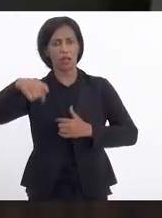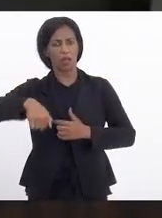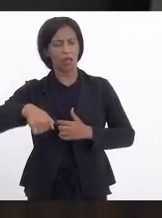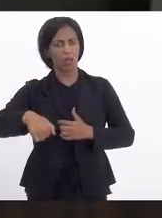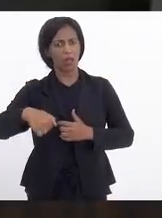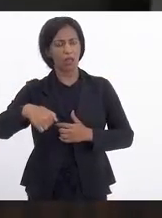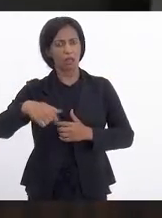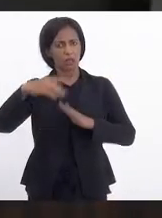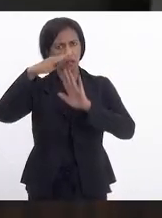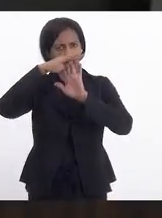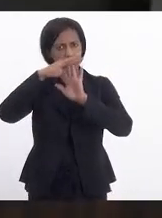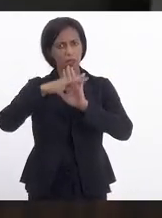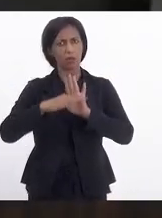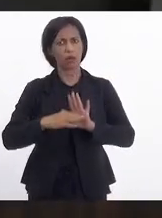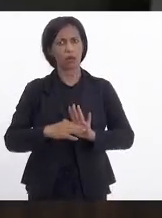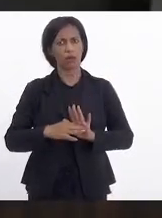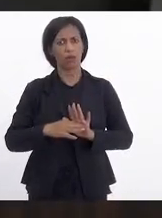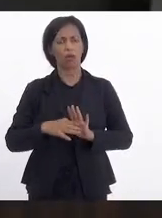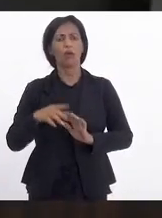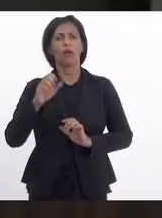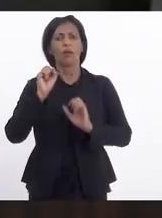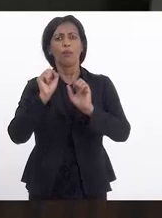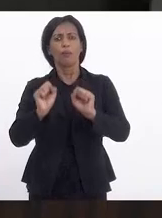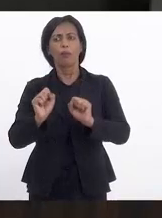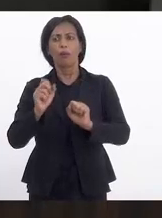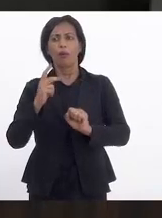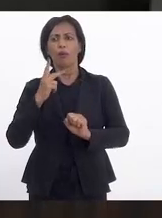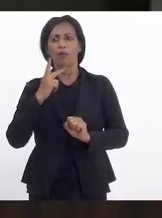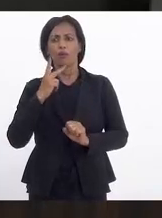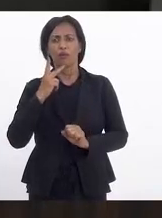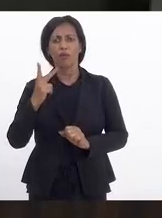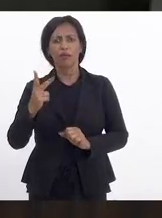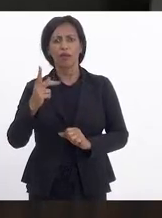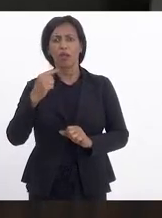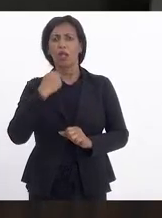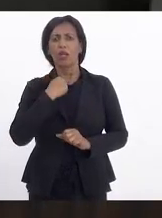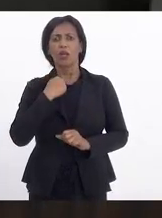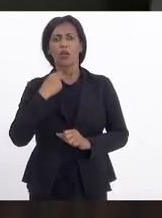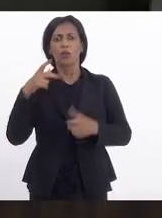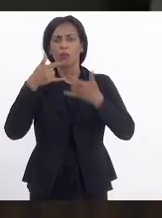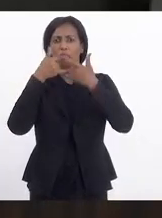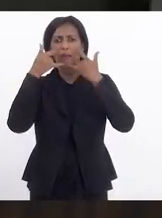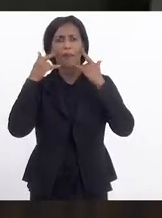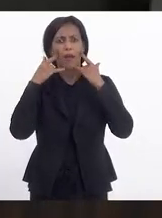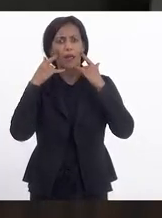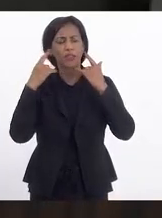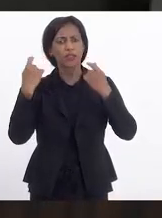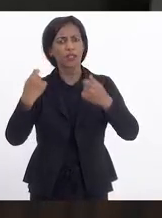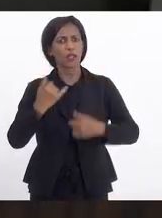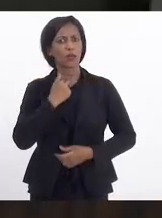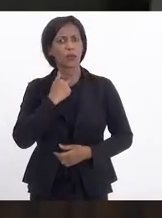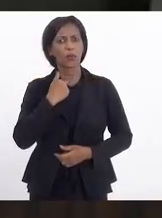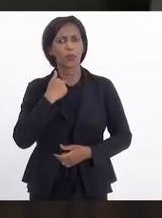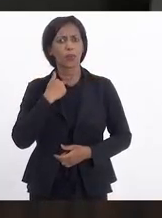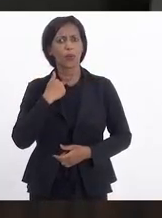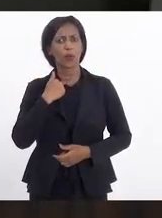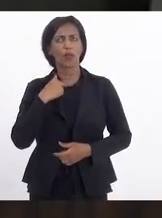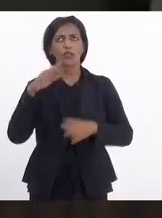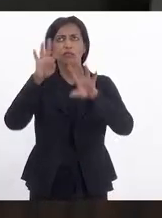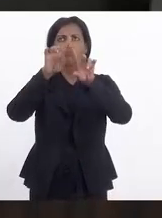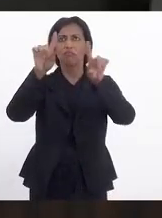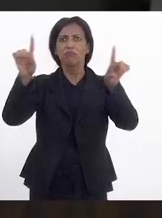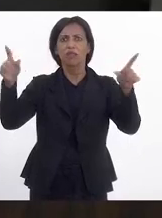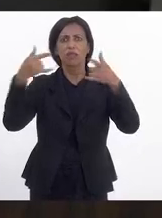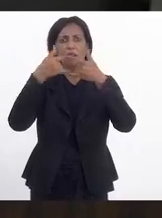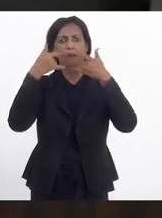ordem aqui tem horta e pode falar primeiro não pode ficar na galeria Sem Máscara não pode ficar na